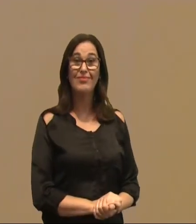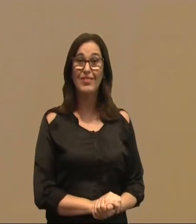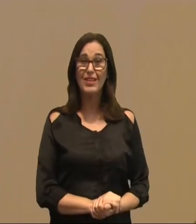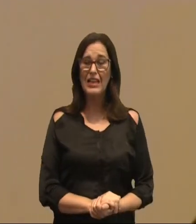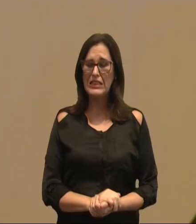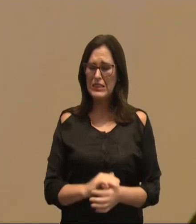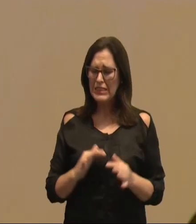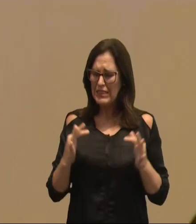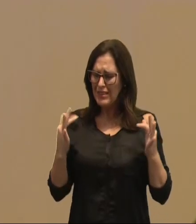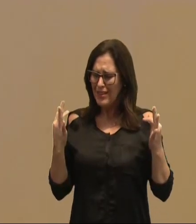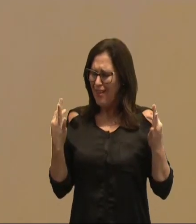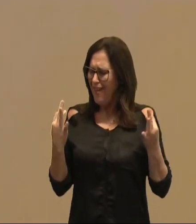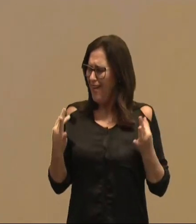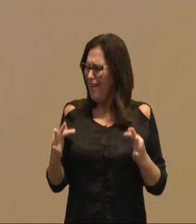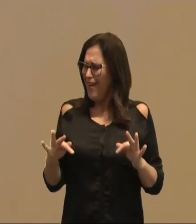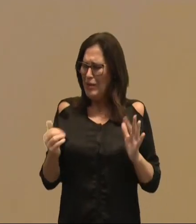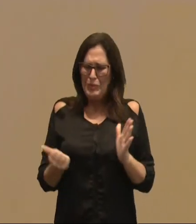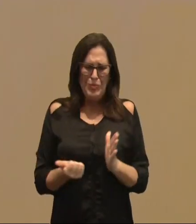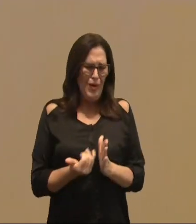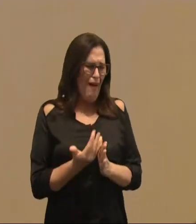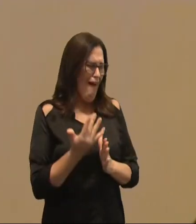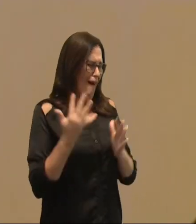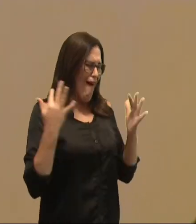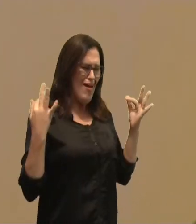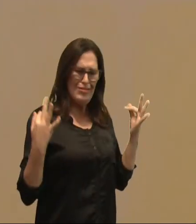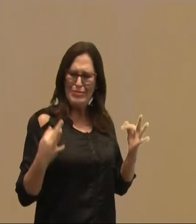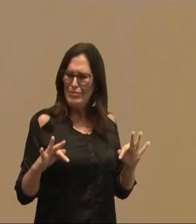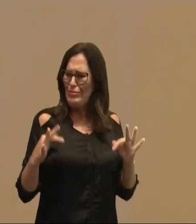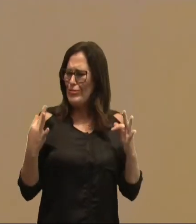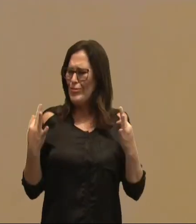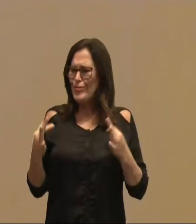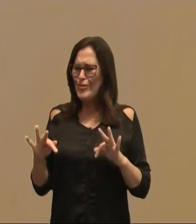quanta dor